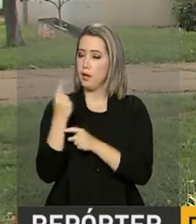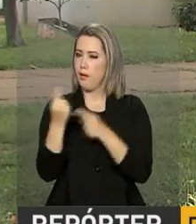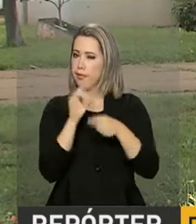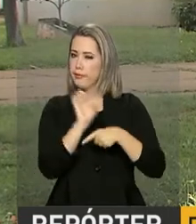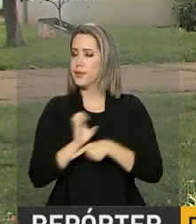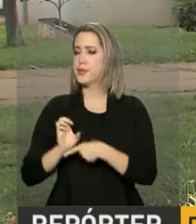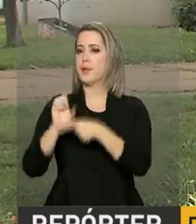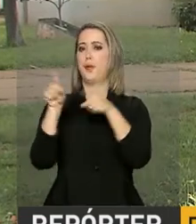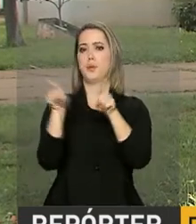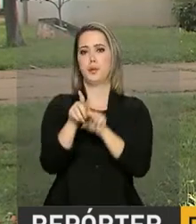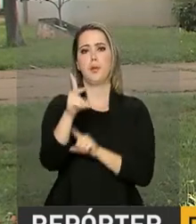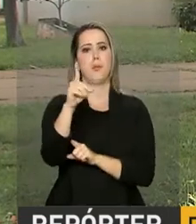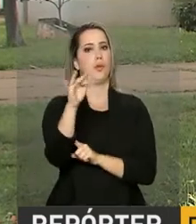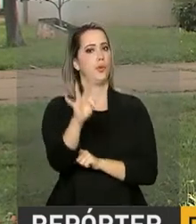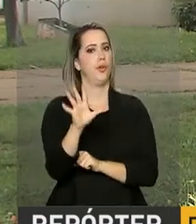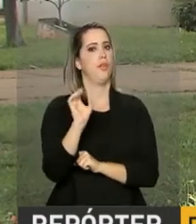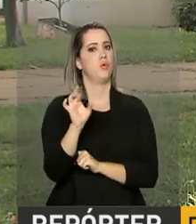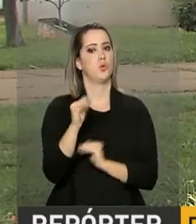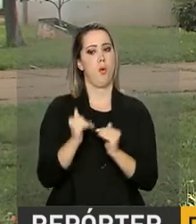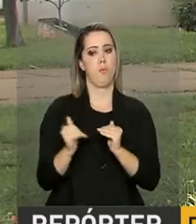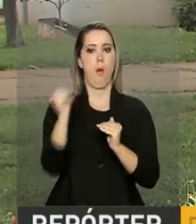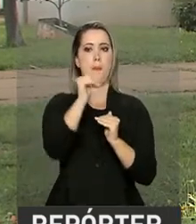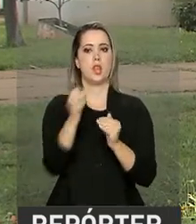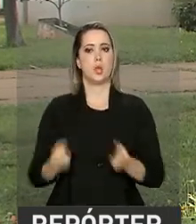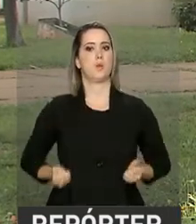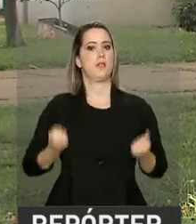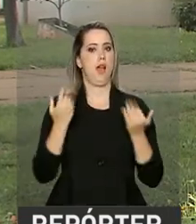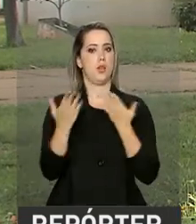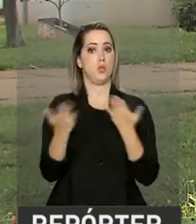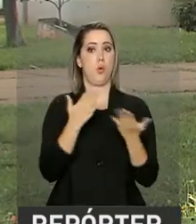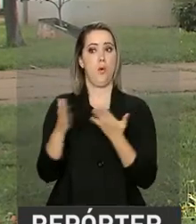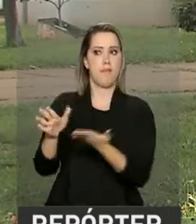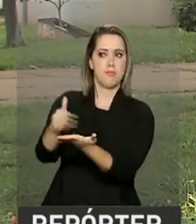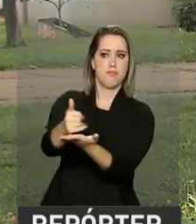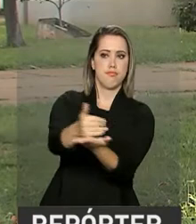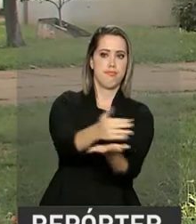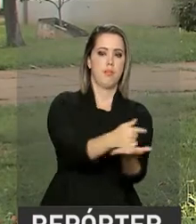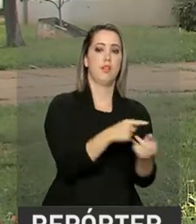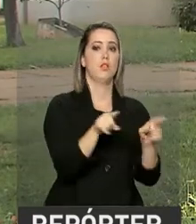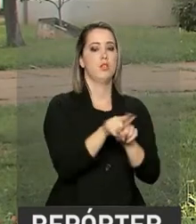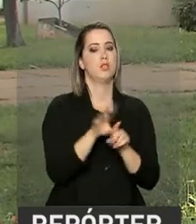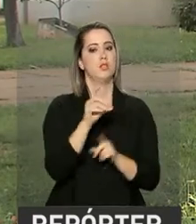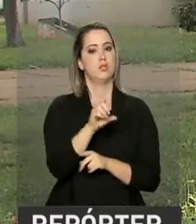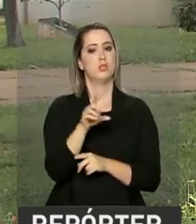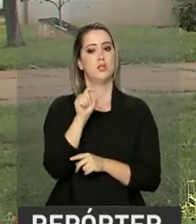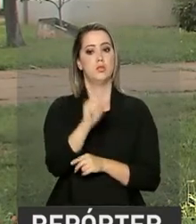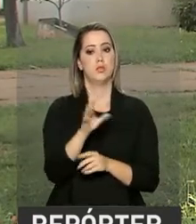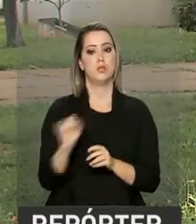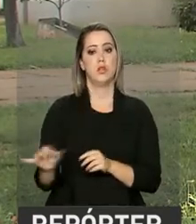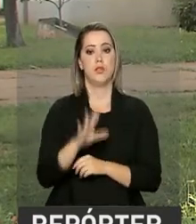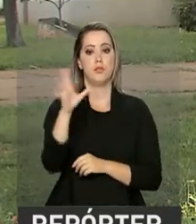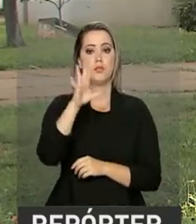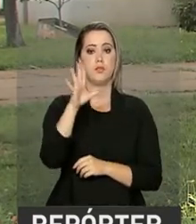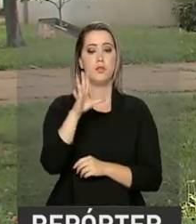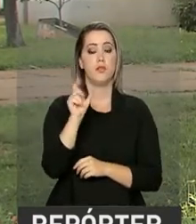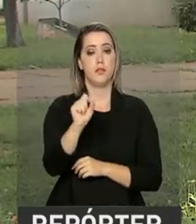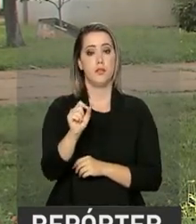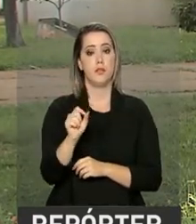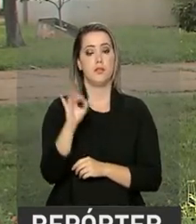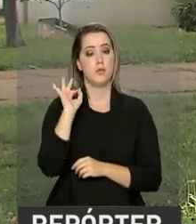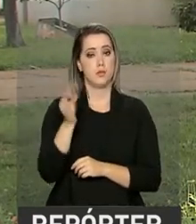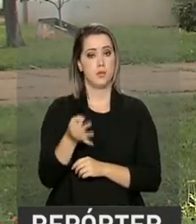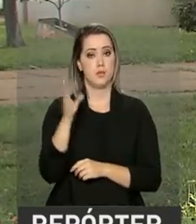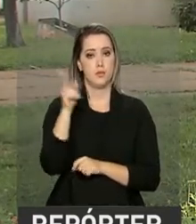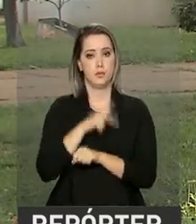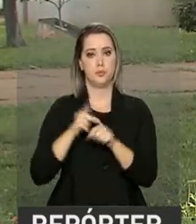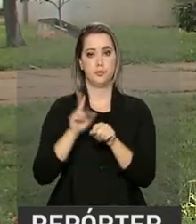o Distrito Federal só poderão aumentar os gastos em relação às despesas do ano passado a partir da inflação oficial do país.